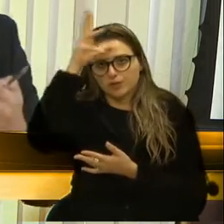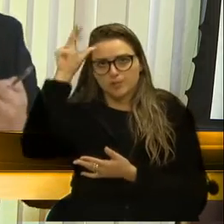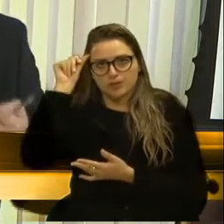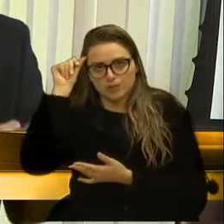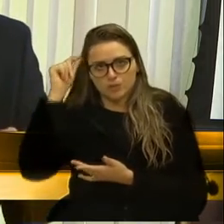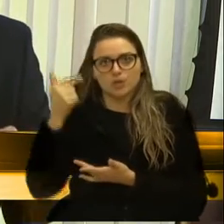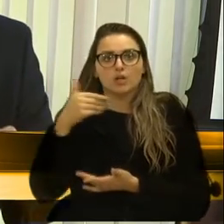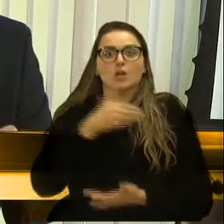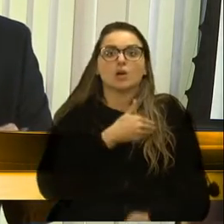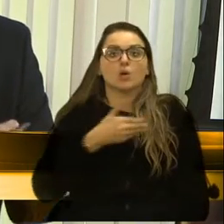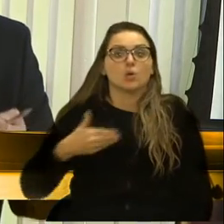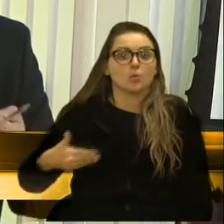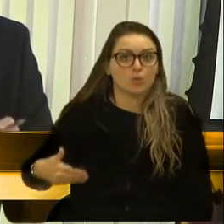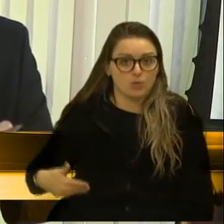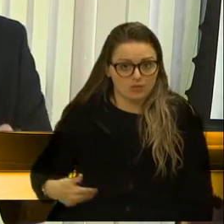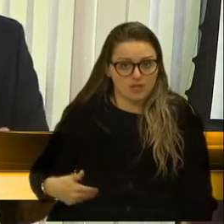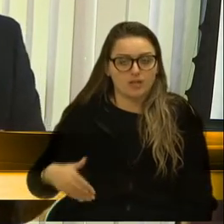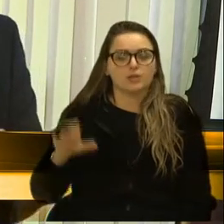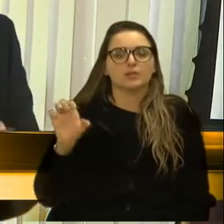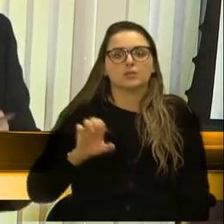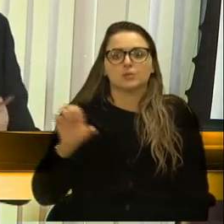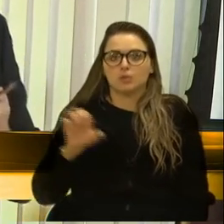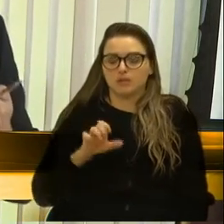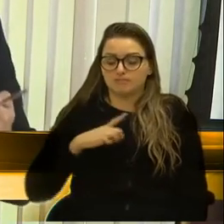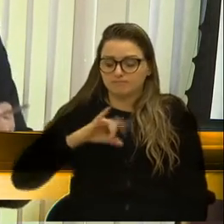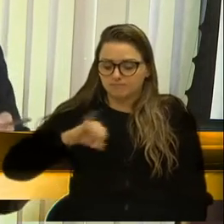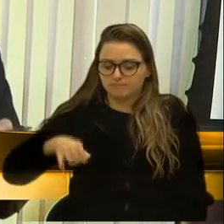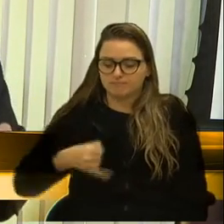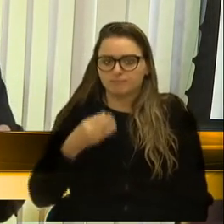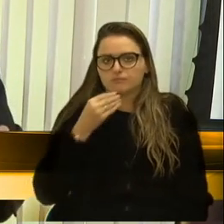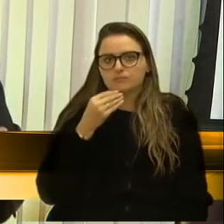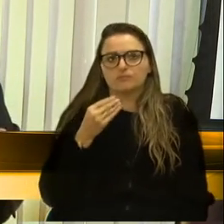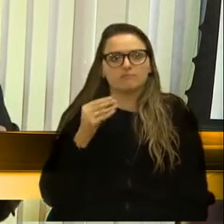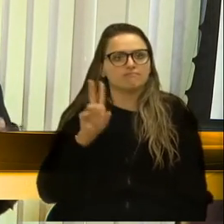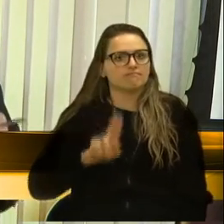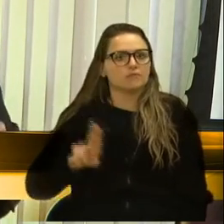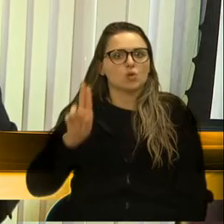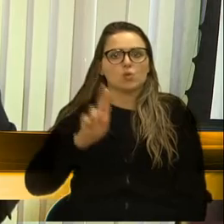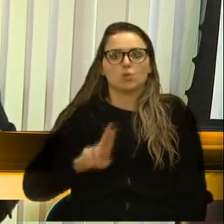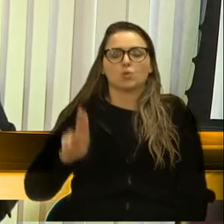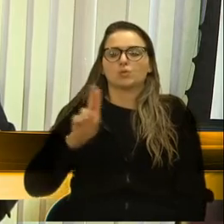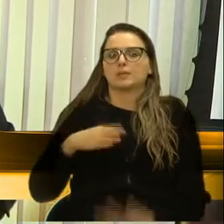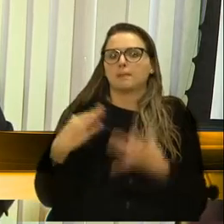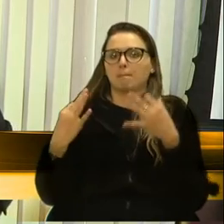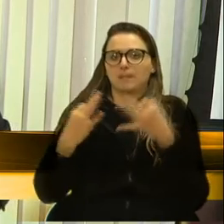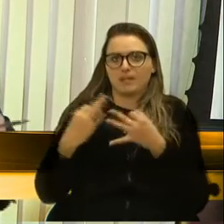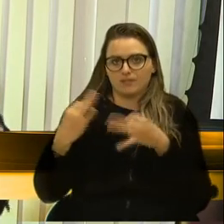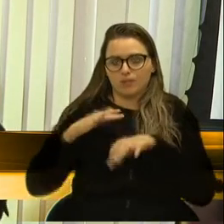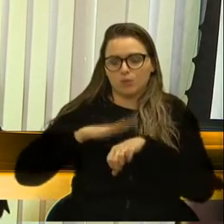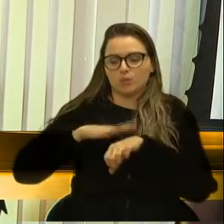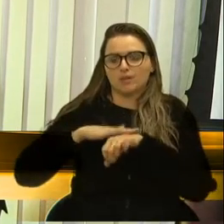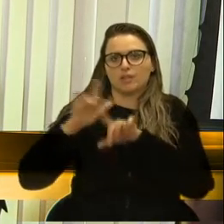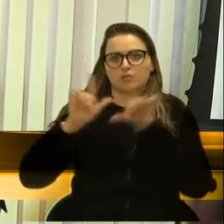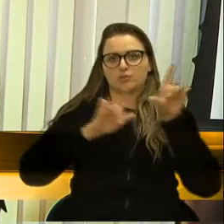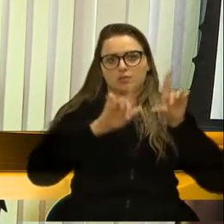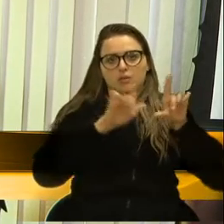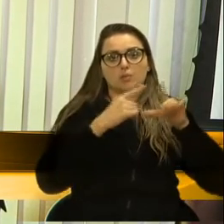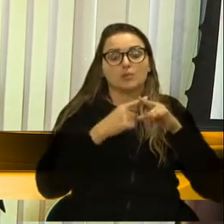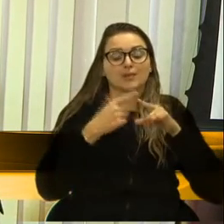o governador, Eduardo Leite, tem aproveitado muito bem os espaços que são dados a ele, porque sabe se